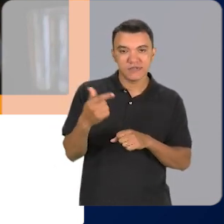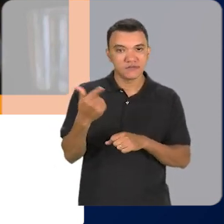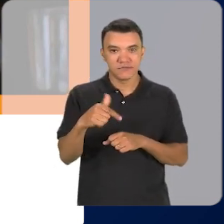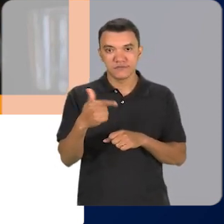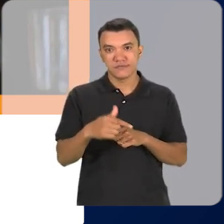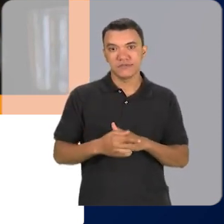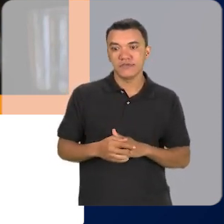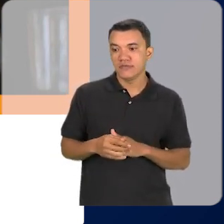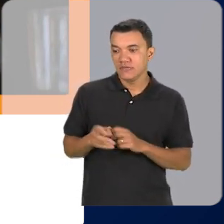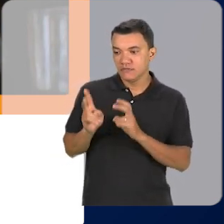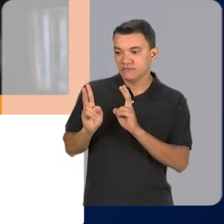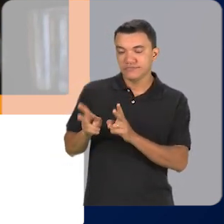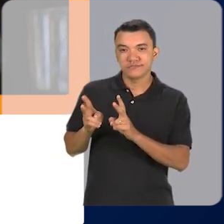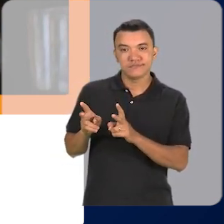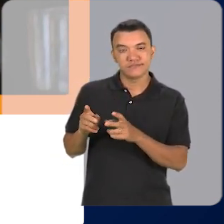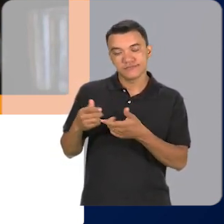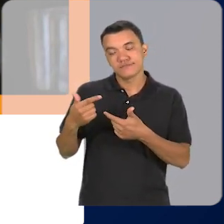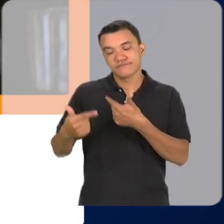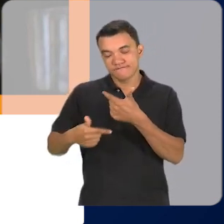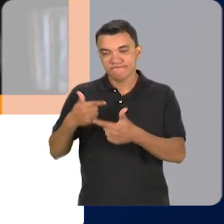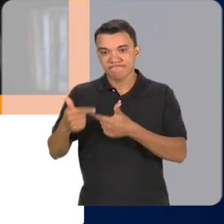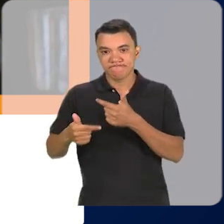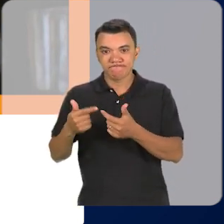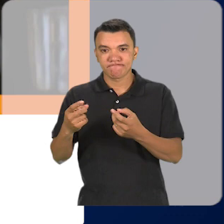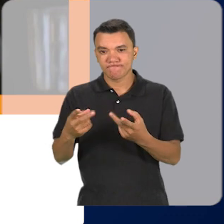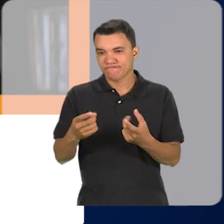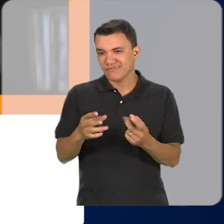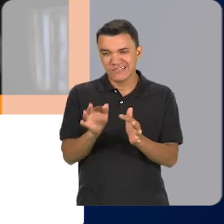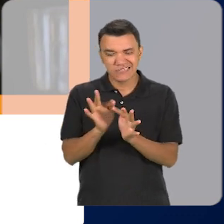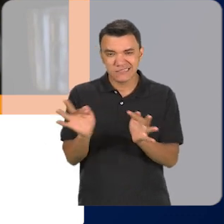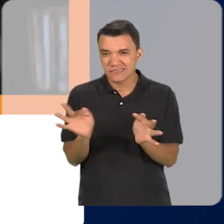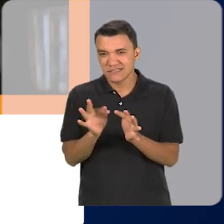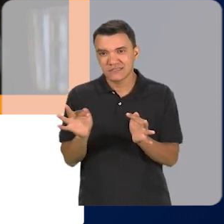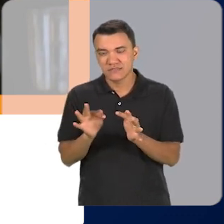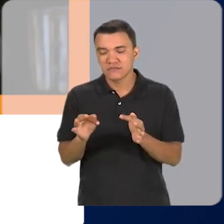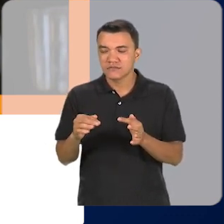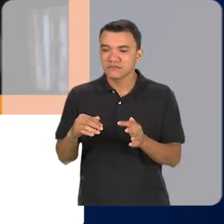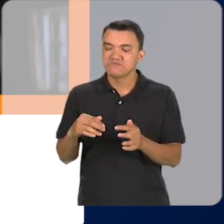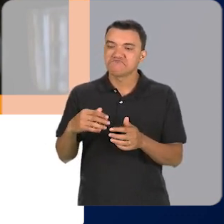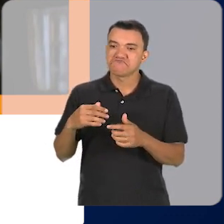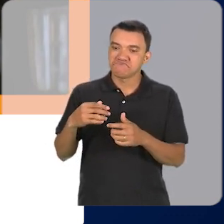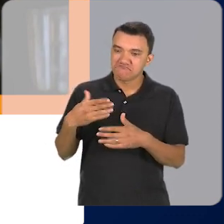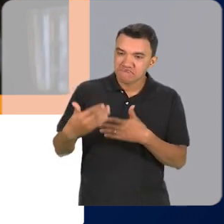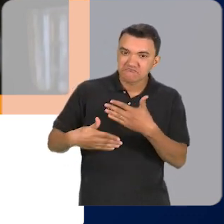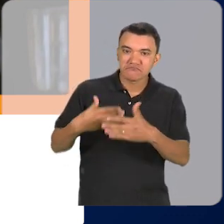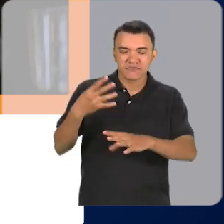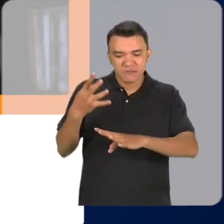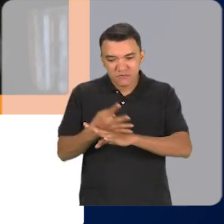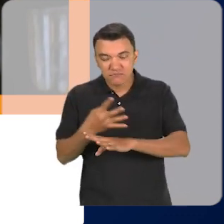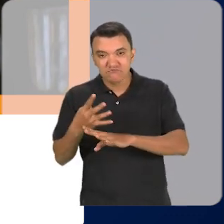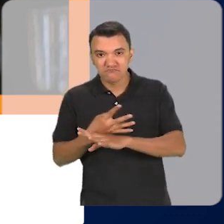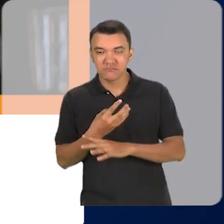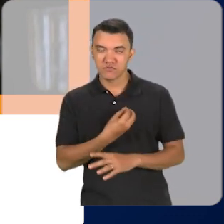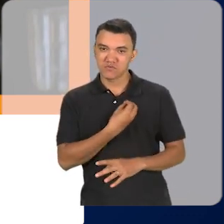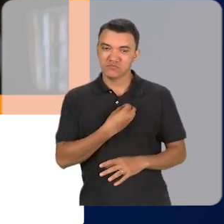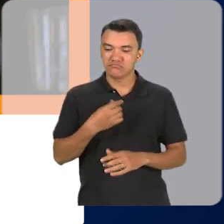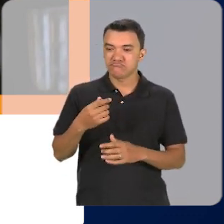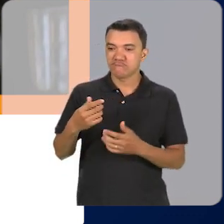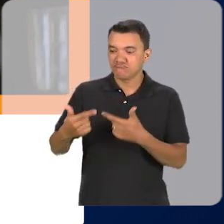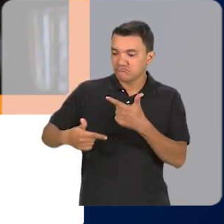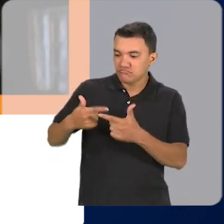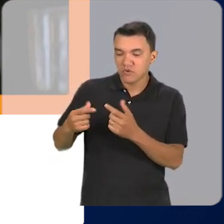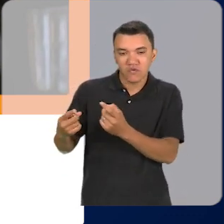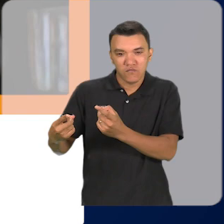pessoas continuaram nessas atividades, né, de forma precarizada, certo? E continuaram sobrevivendo, né, como trabalhadores